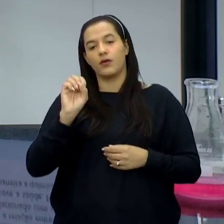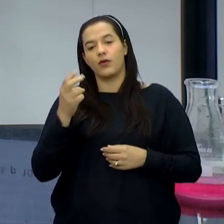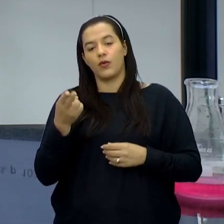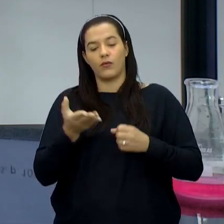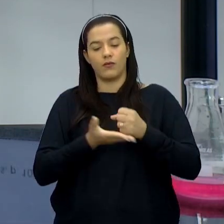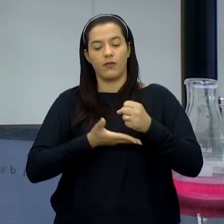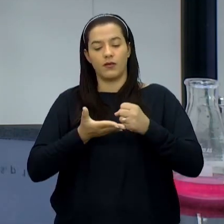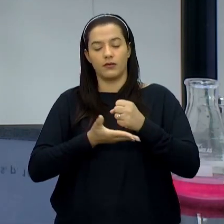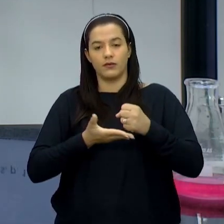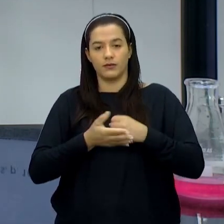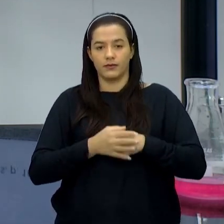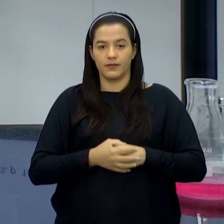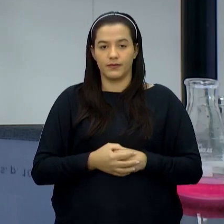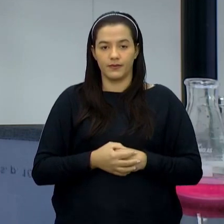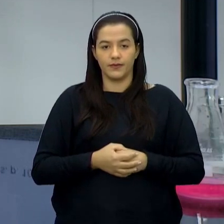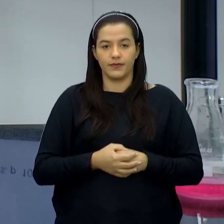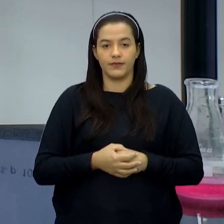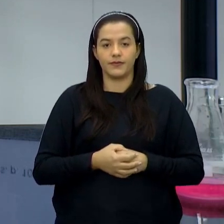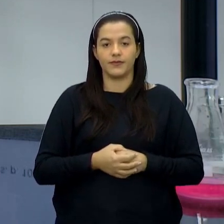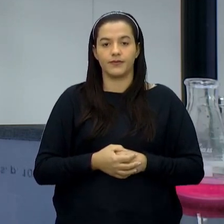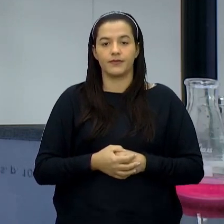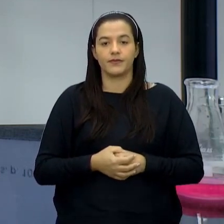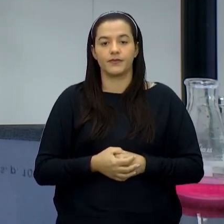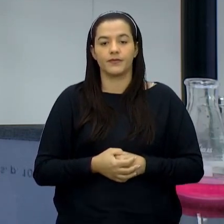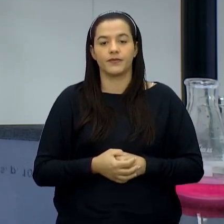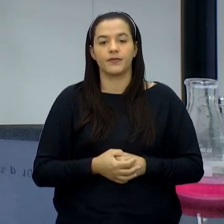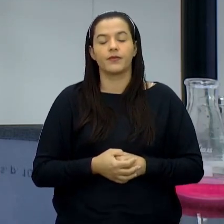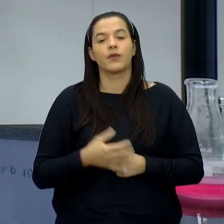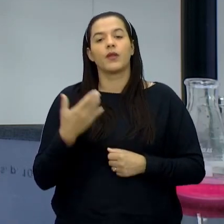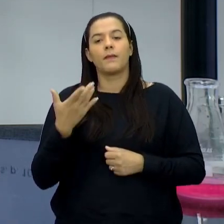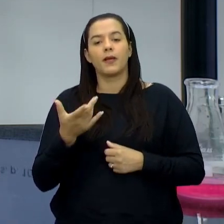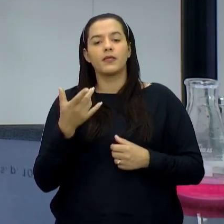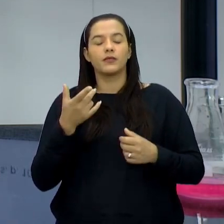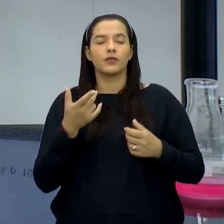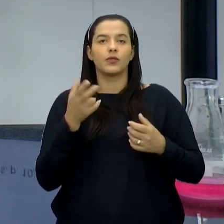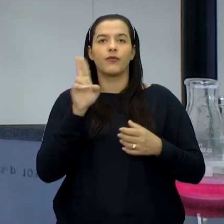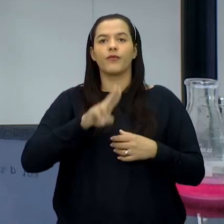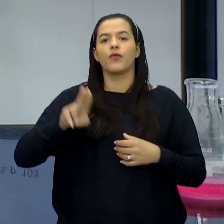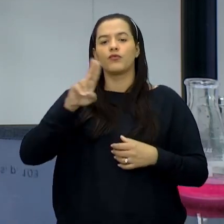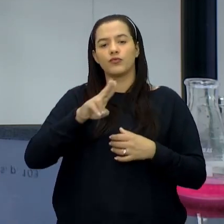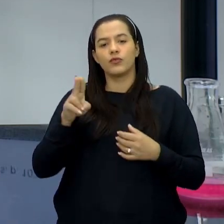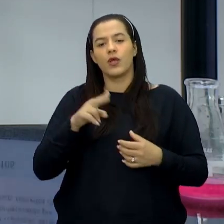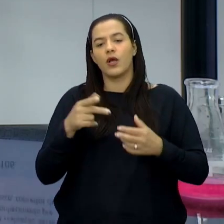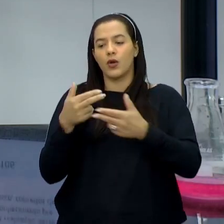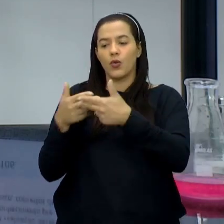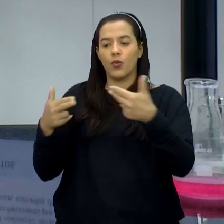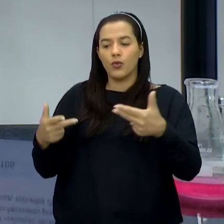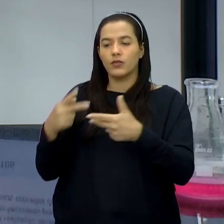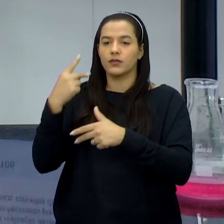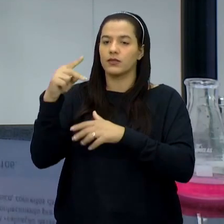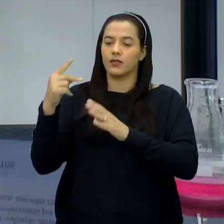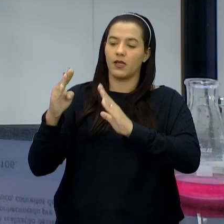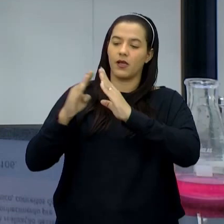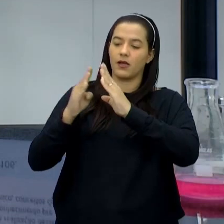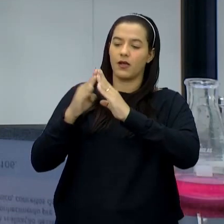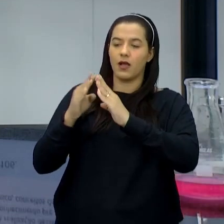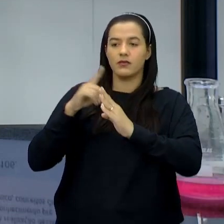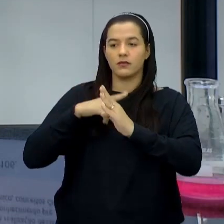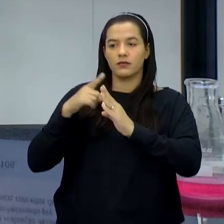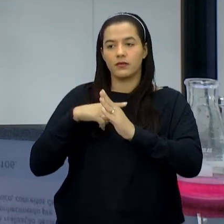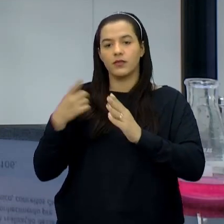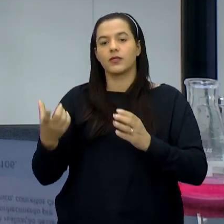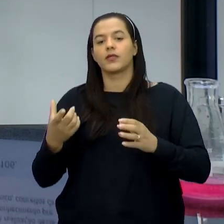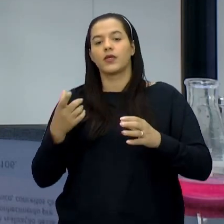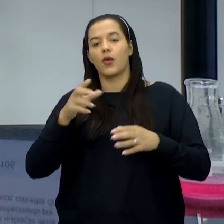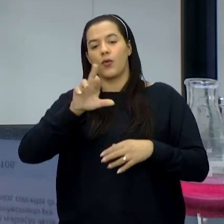para isso, eu vou usar ingredientes que o estudante tem na casa dele, que são